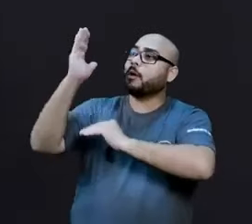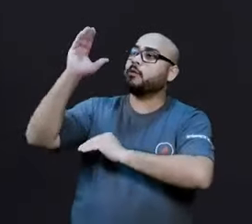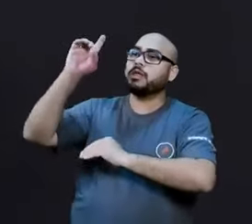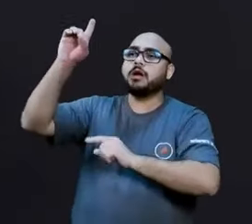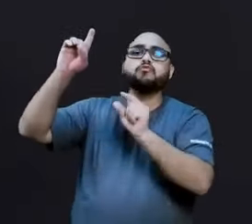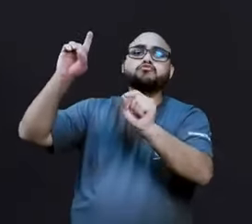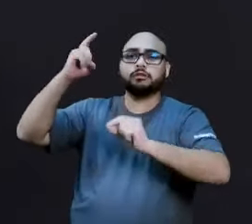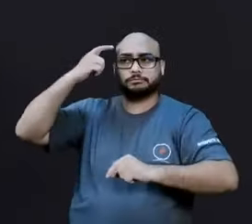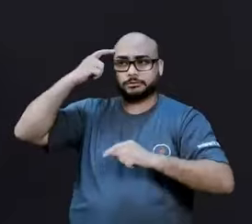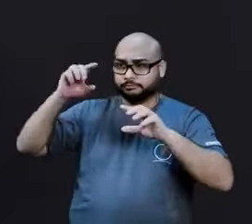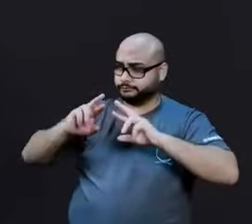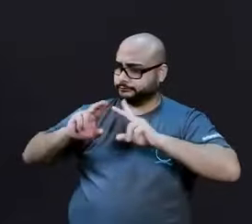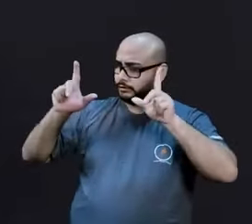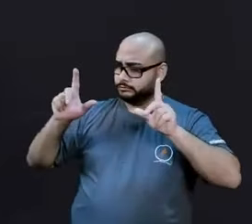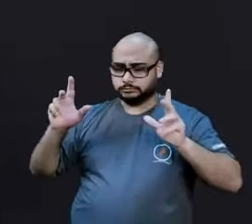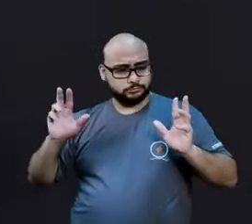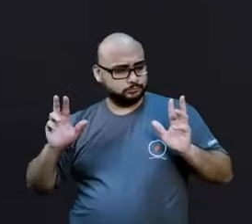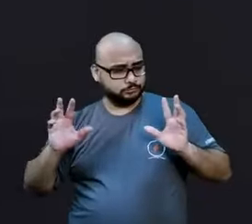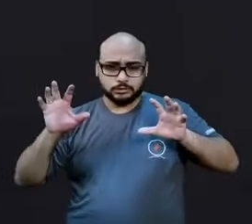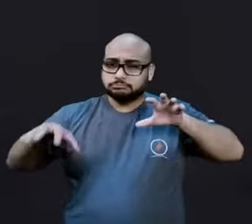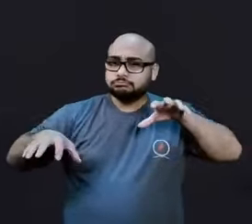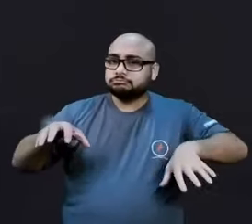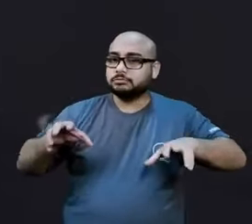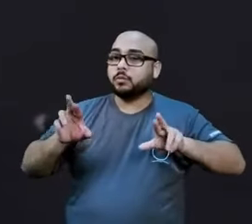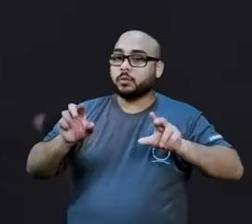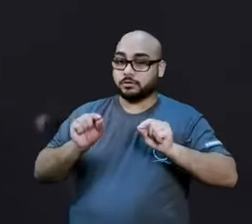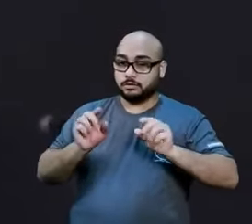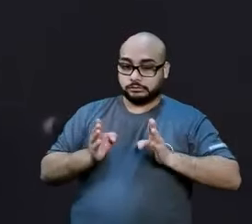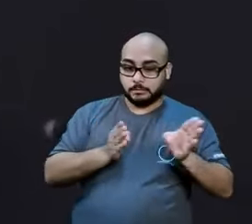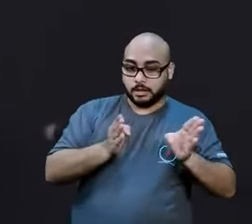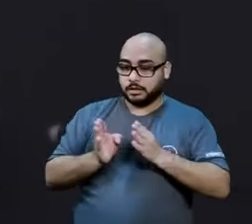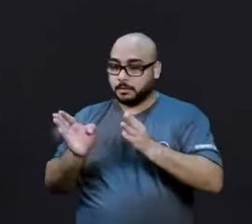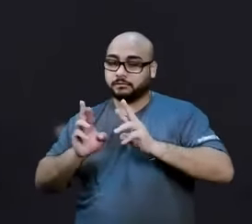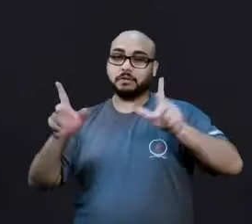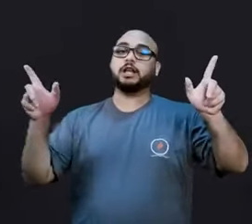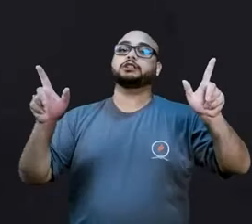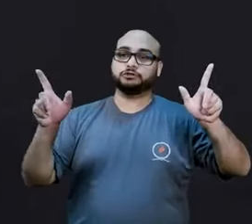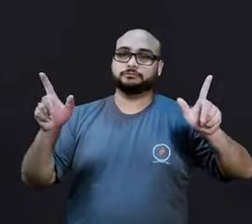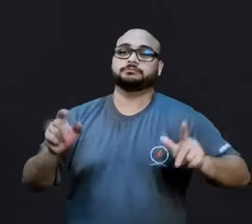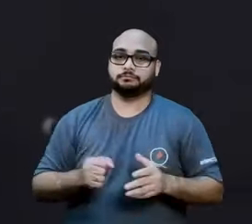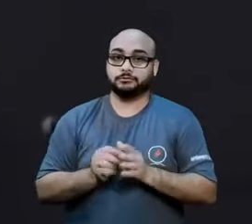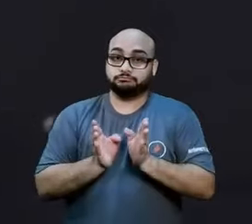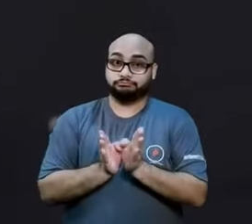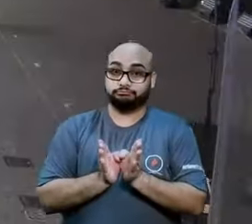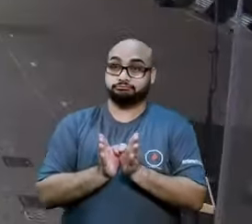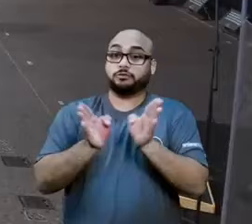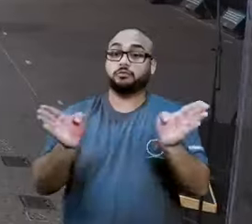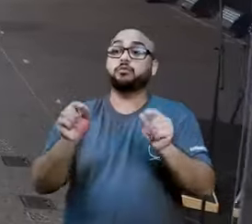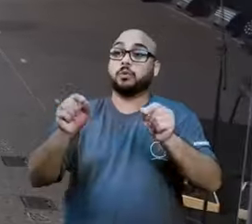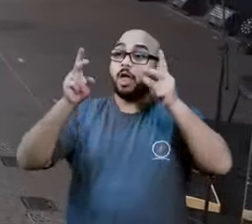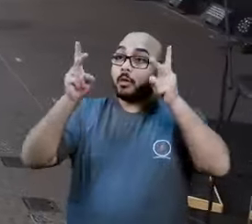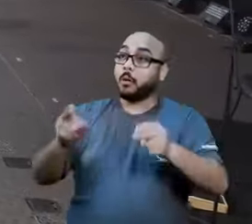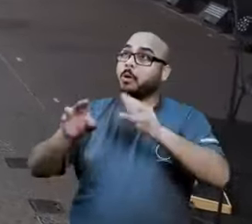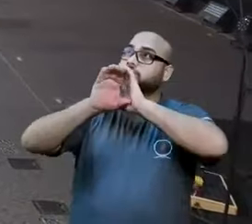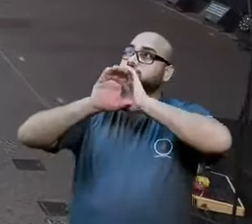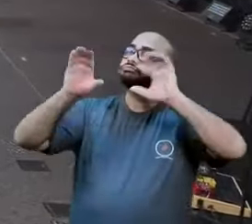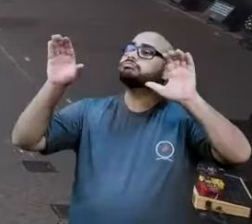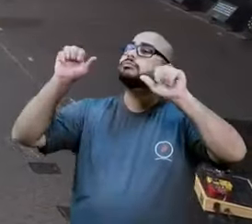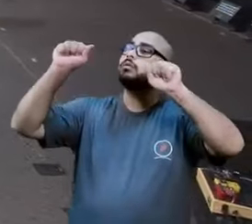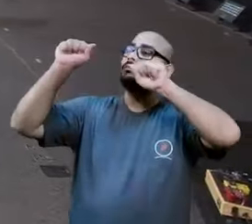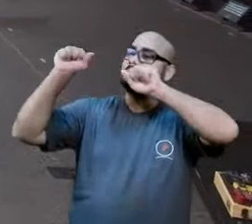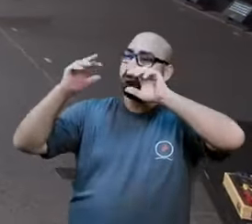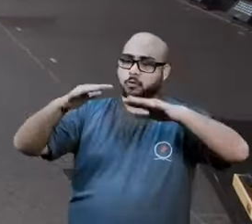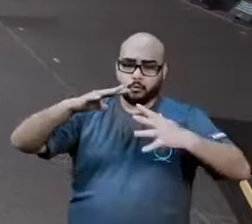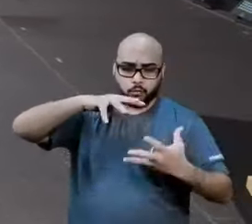nem os vossos caminhos são os meus caminhos assim como o cé estão mais altos do que a terra